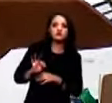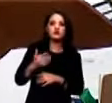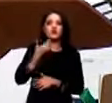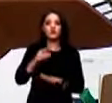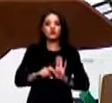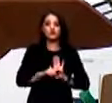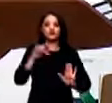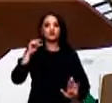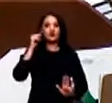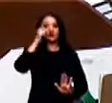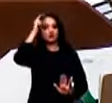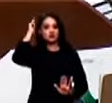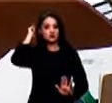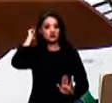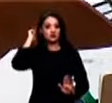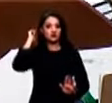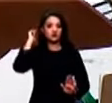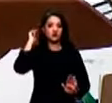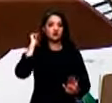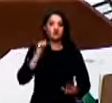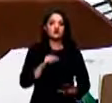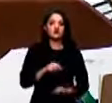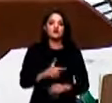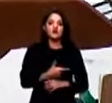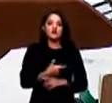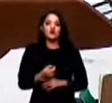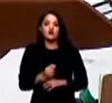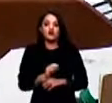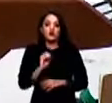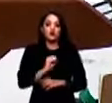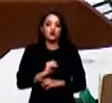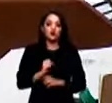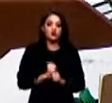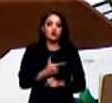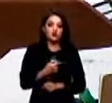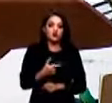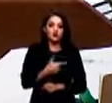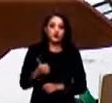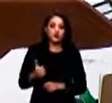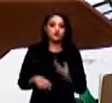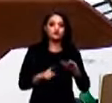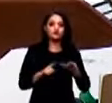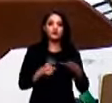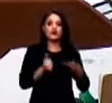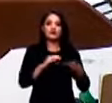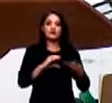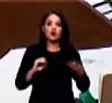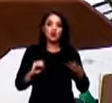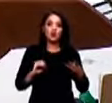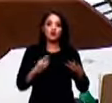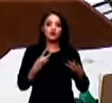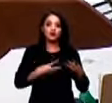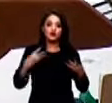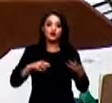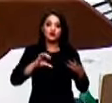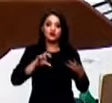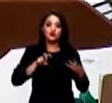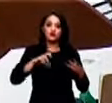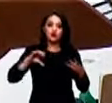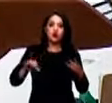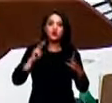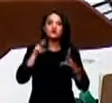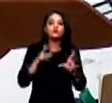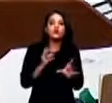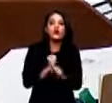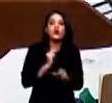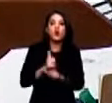de destaque, em 20/8/2021. ACO 3359, cálculo do Bolsa Família no contexto da